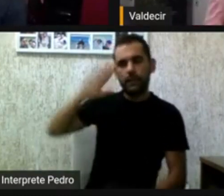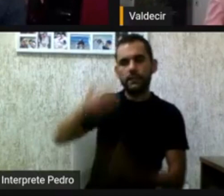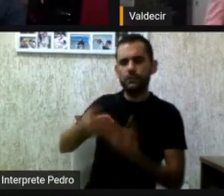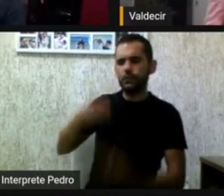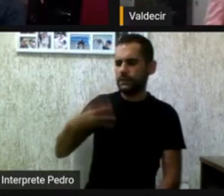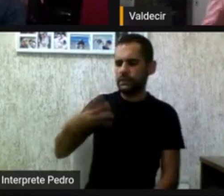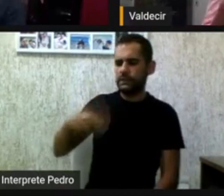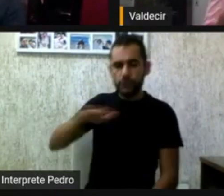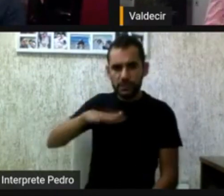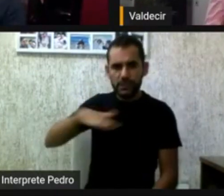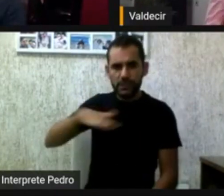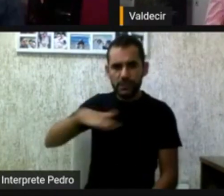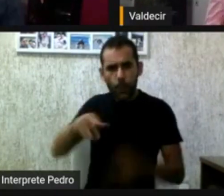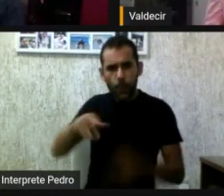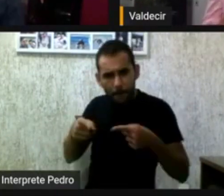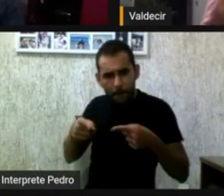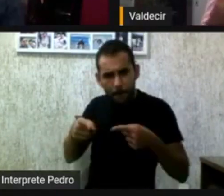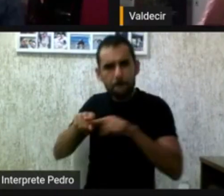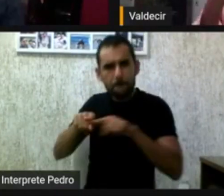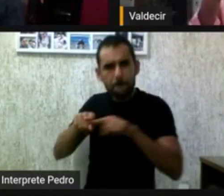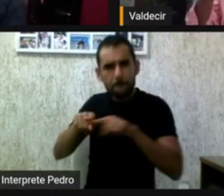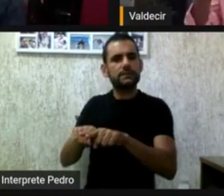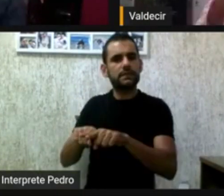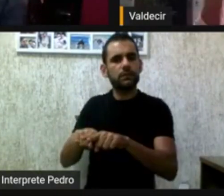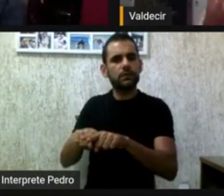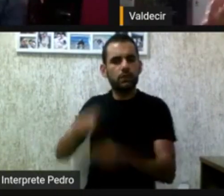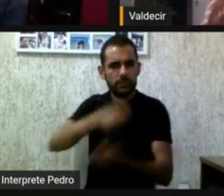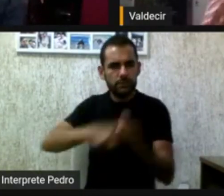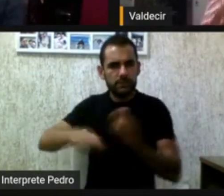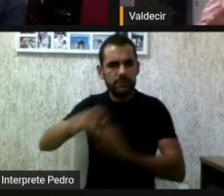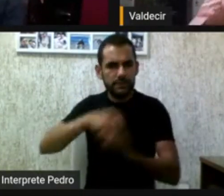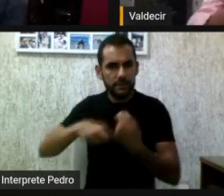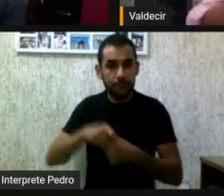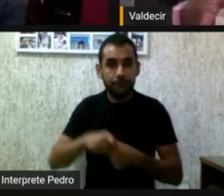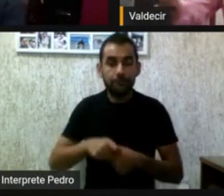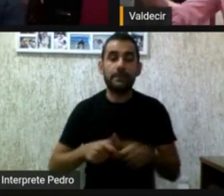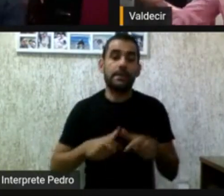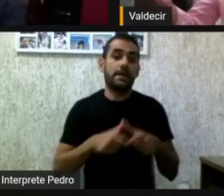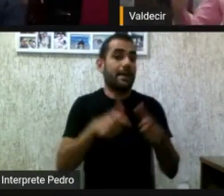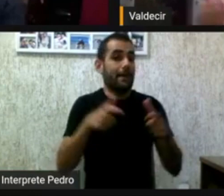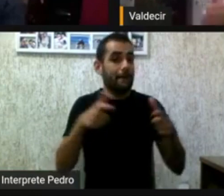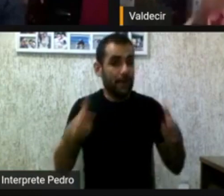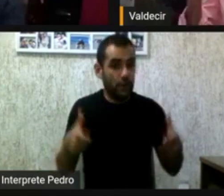é parceiro de uma administração e ele, a maioria das vezes, o